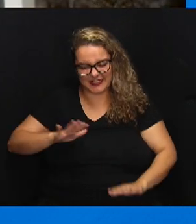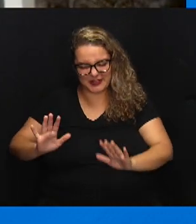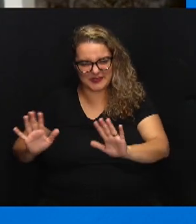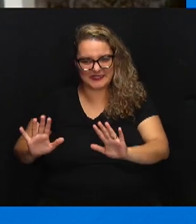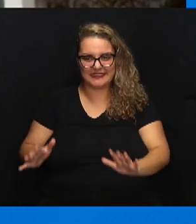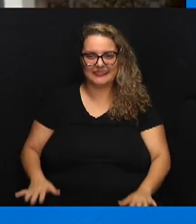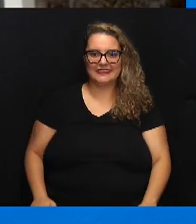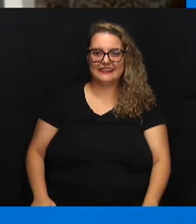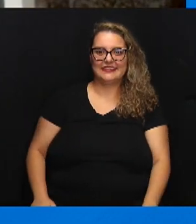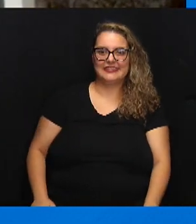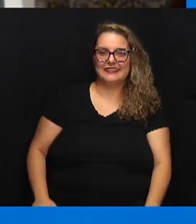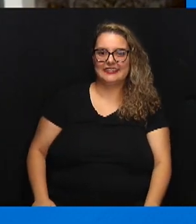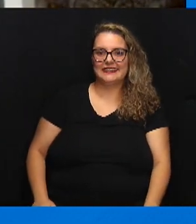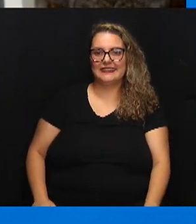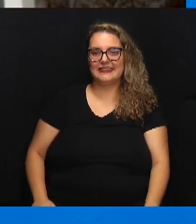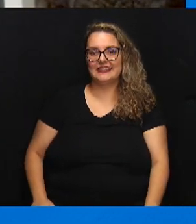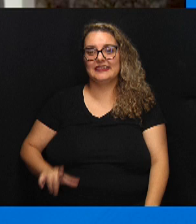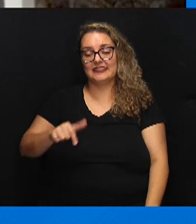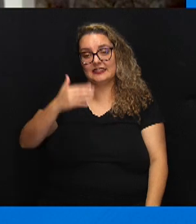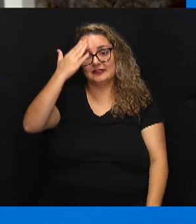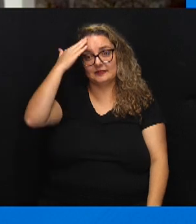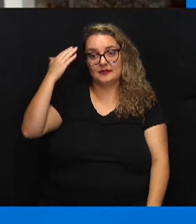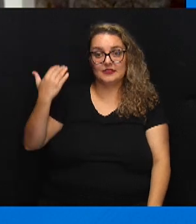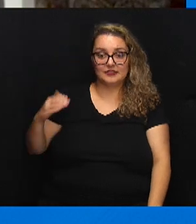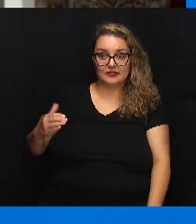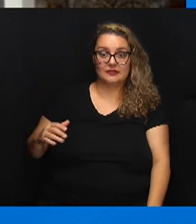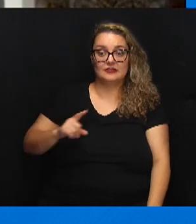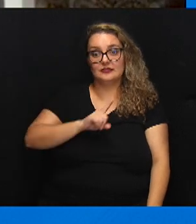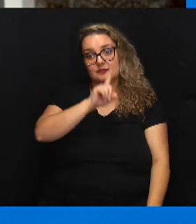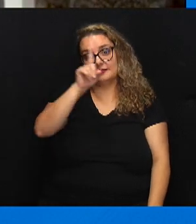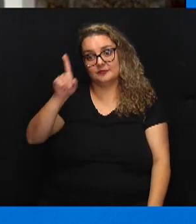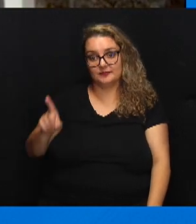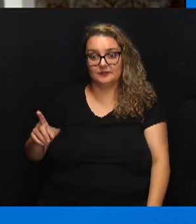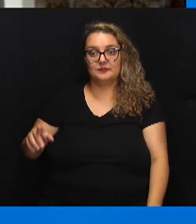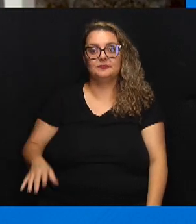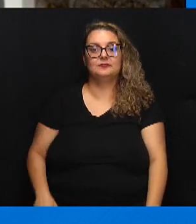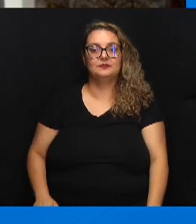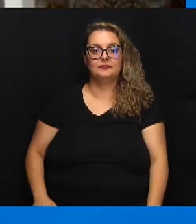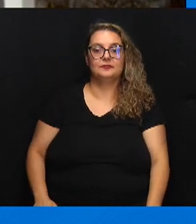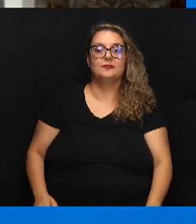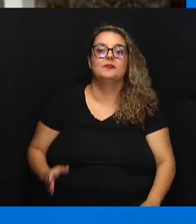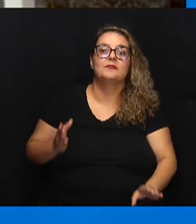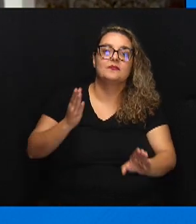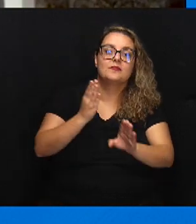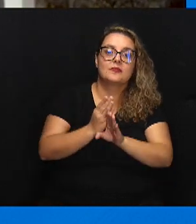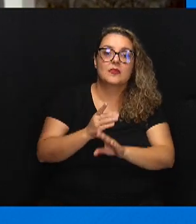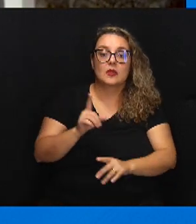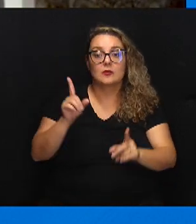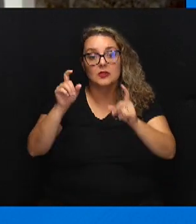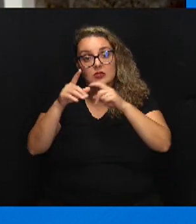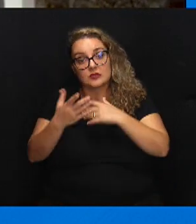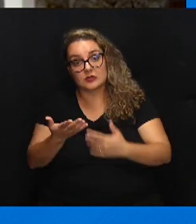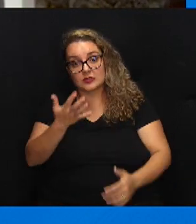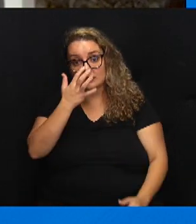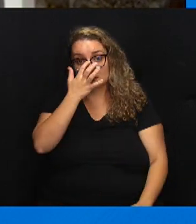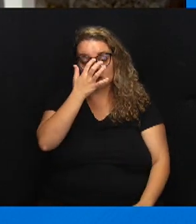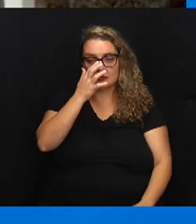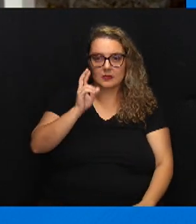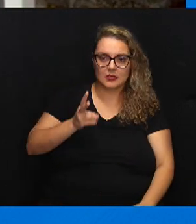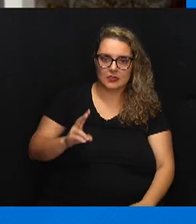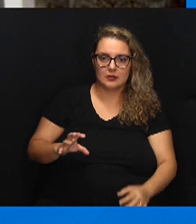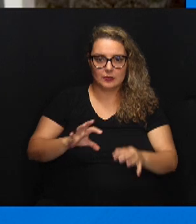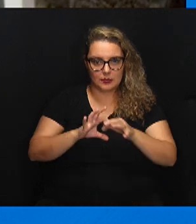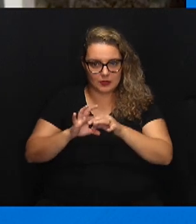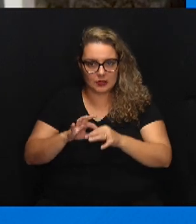E daí ele logo foi para Curitiba, estudar em Curitiba, então nossos encontros foram ficando cada vez mais raros. Mas a gente sempre muito unido,